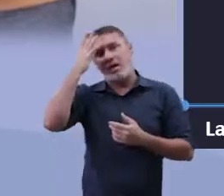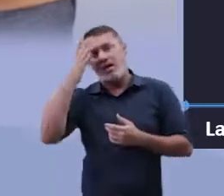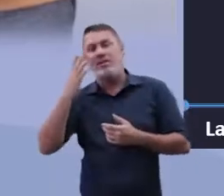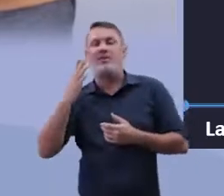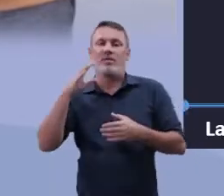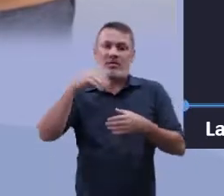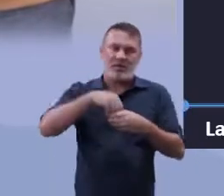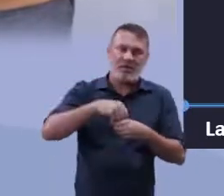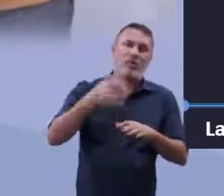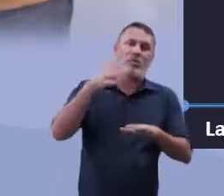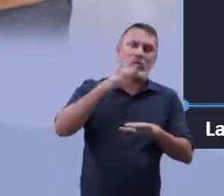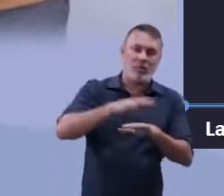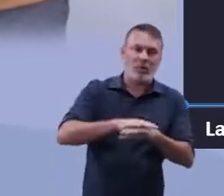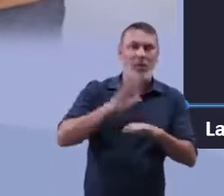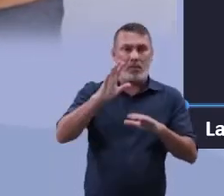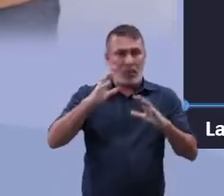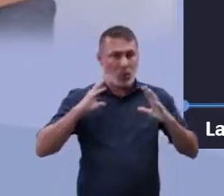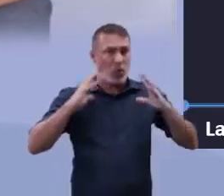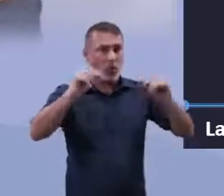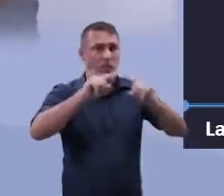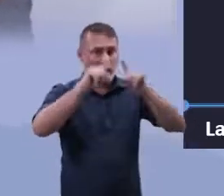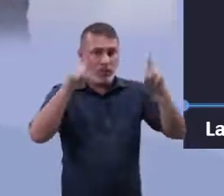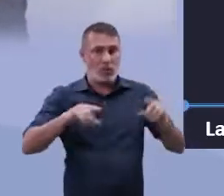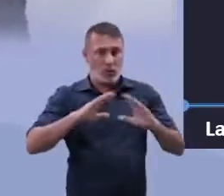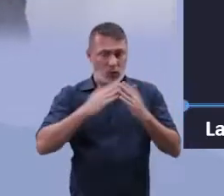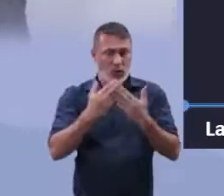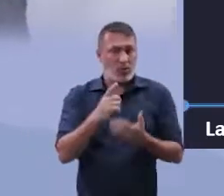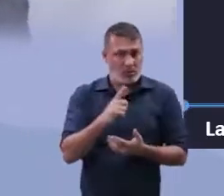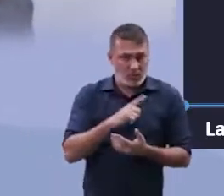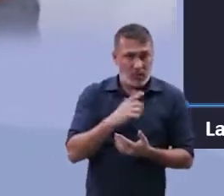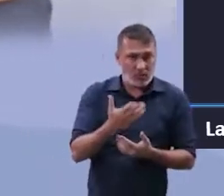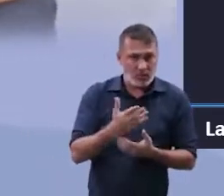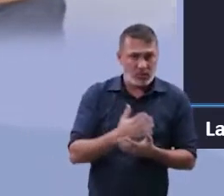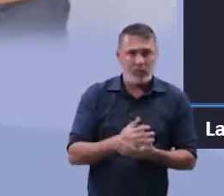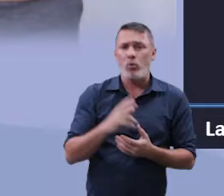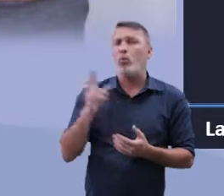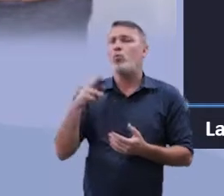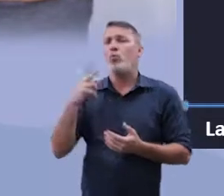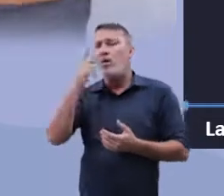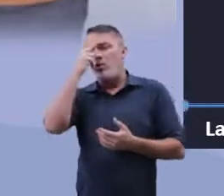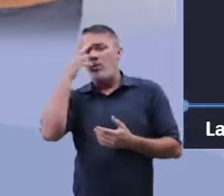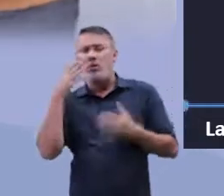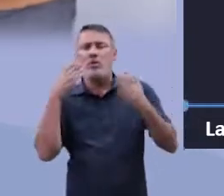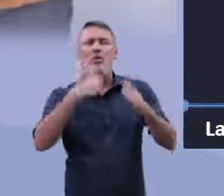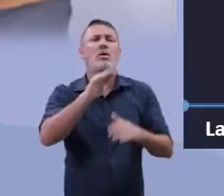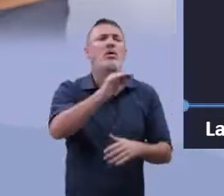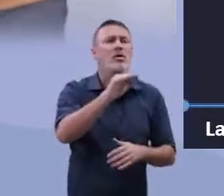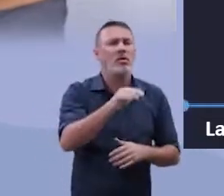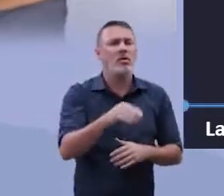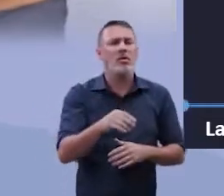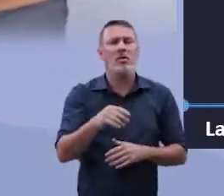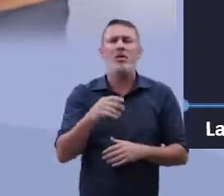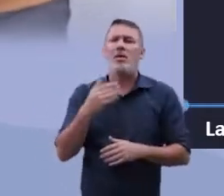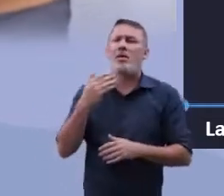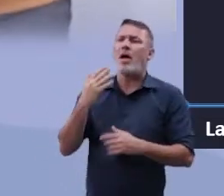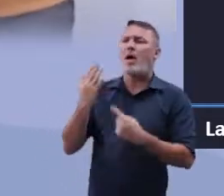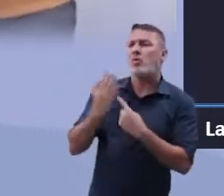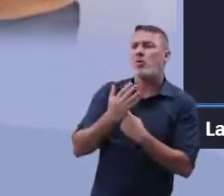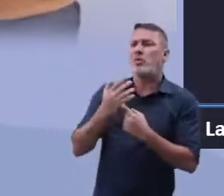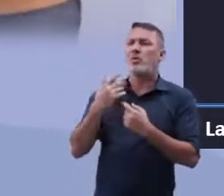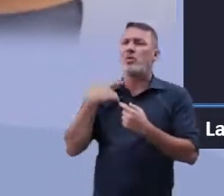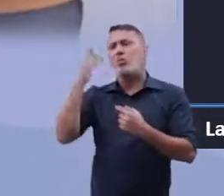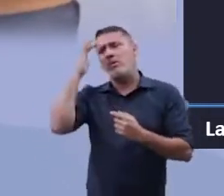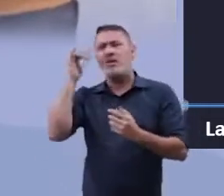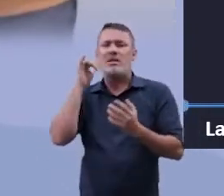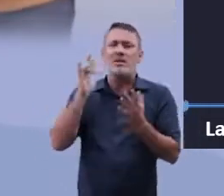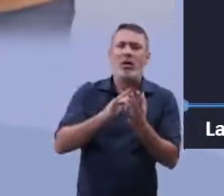fácil, beleza, então, mas todos os funcionários da escola têm? Será que você nunca foi abordado por alguém, por algum funcionário, falou: "Ei, me ajuda a mexer nisso aqui,